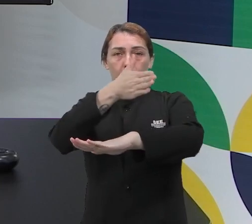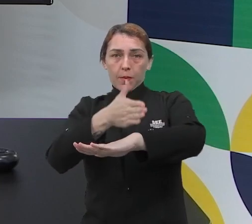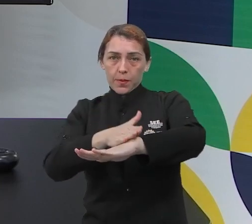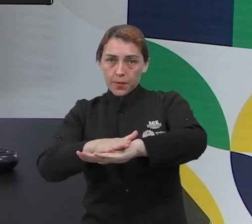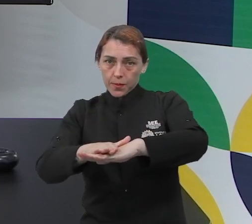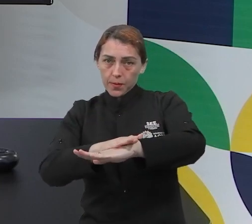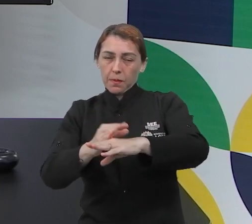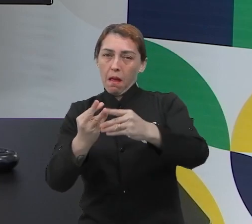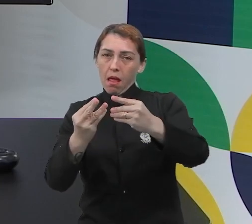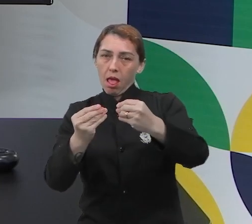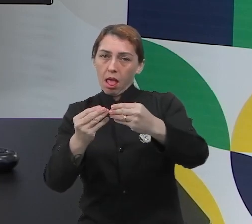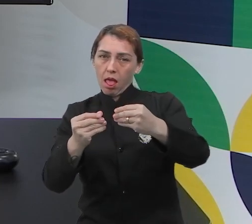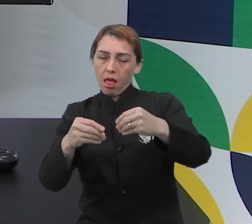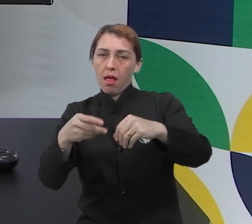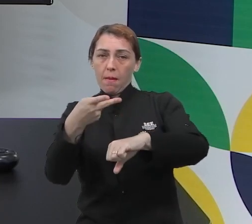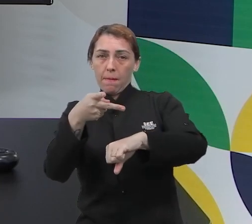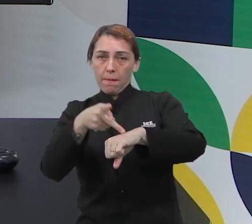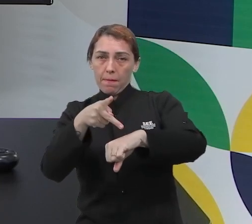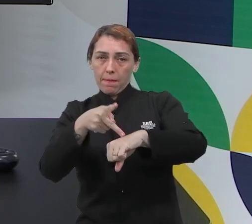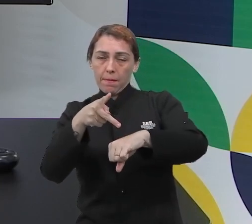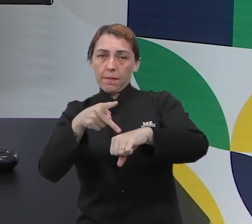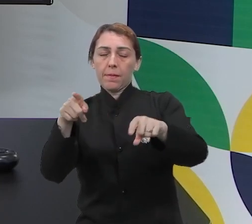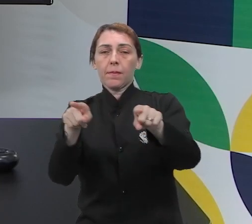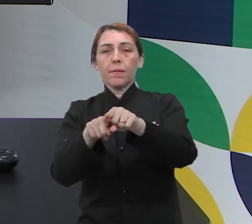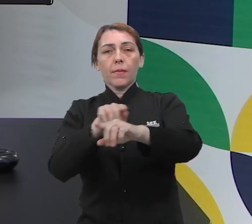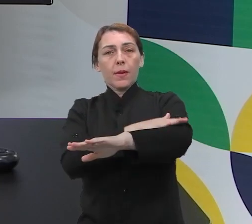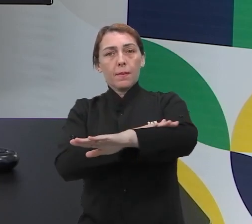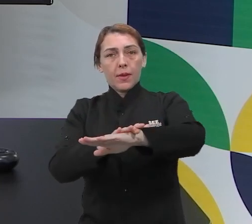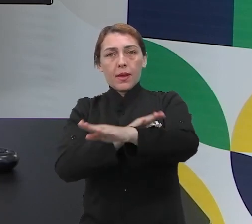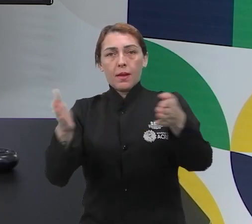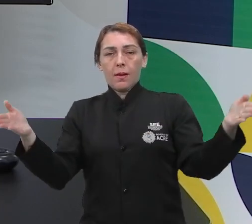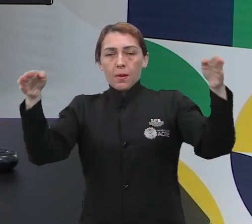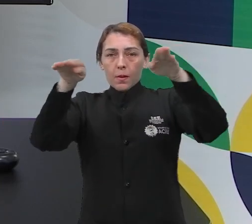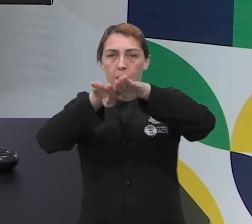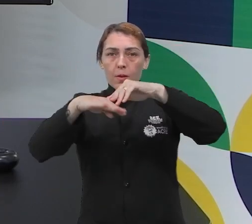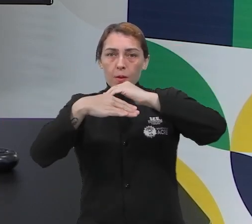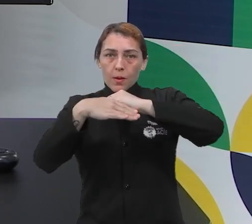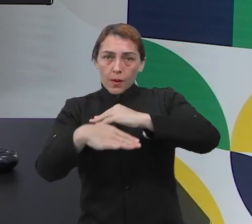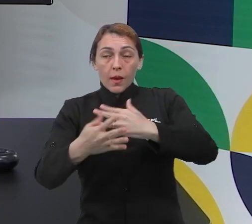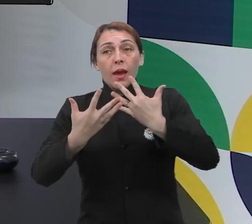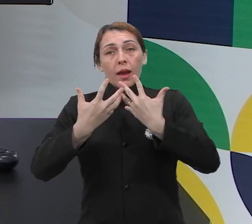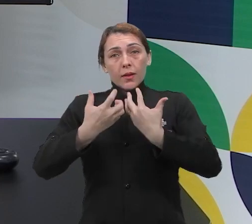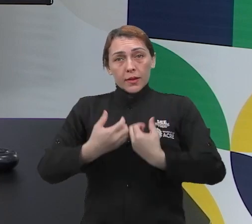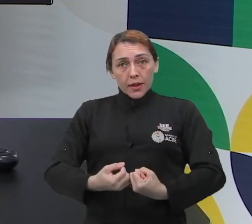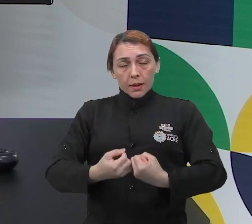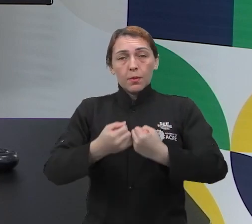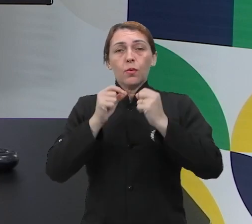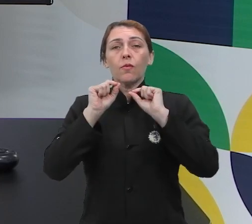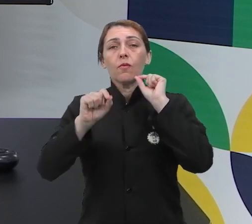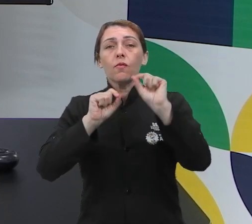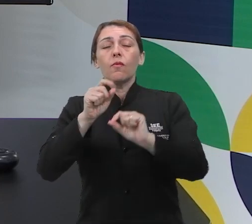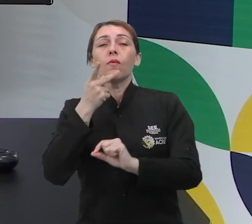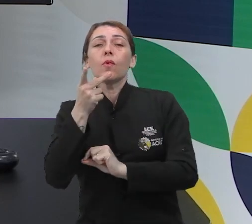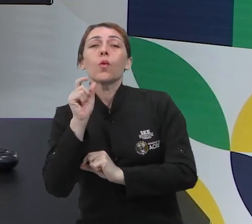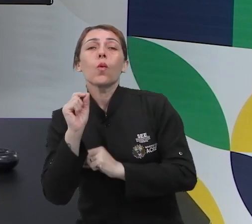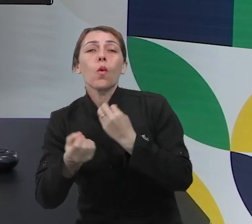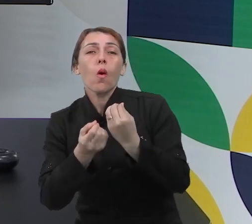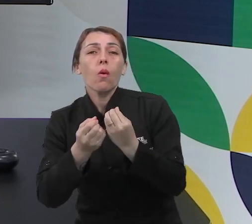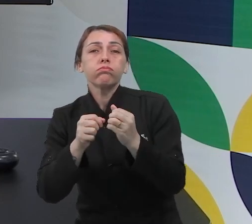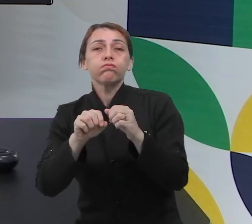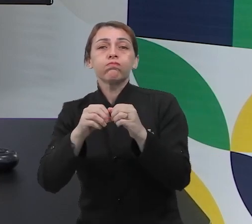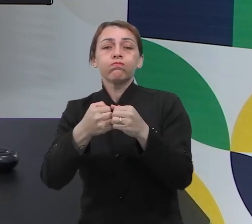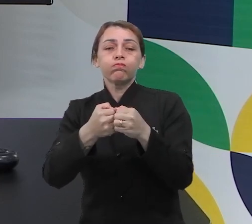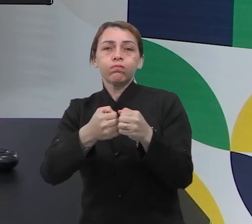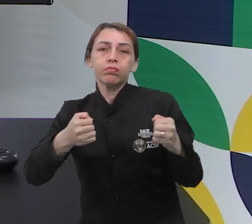solta sedimentação e a planície, a depressão, recebe essa sedimentação, eu estou dizendo o quê? Como que foi solto